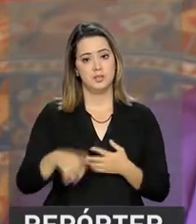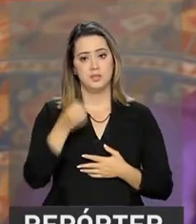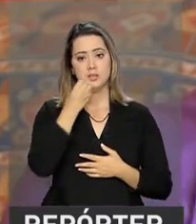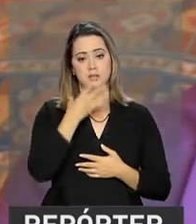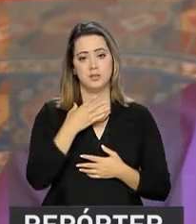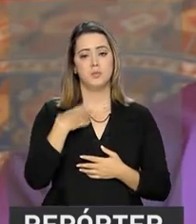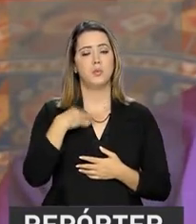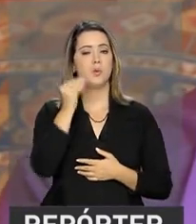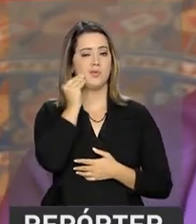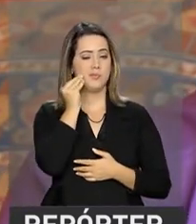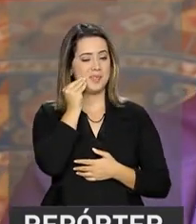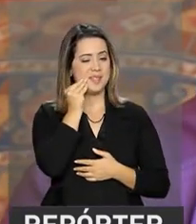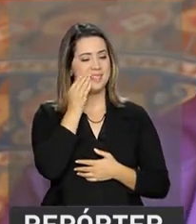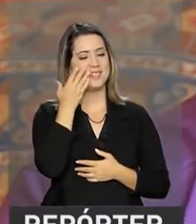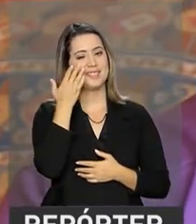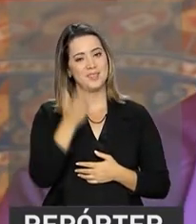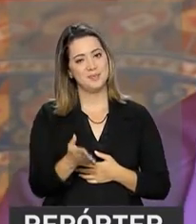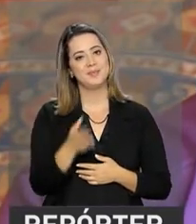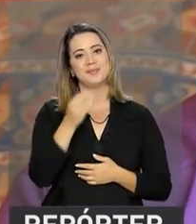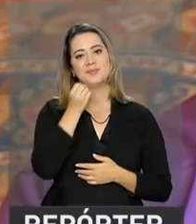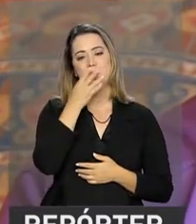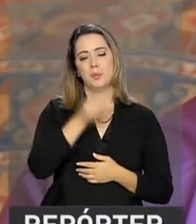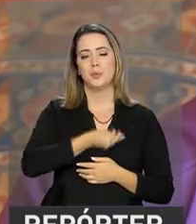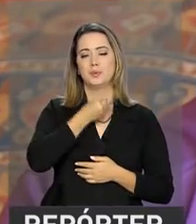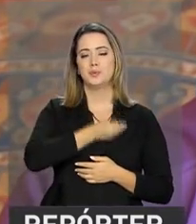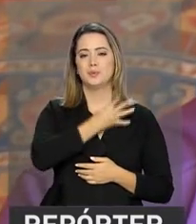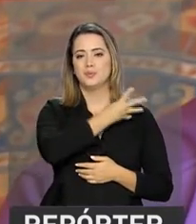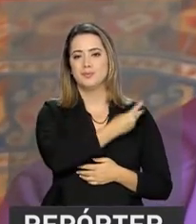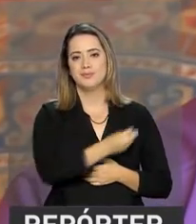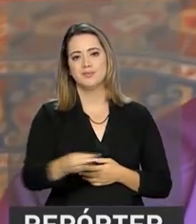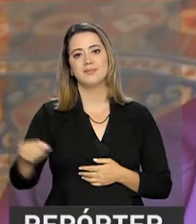boas, né? Uma experiência que vale por uma vida.